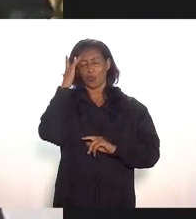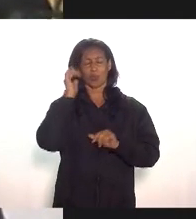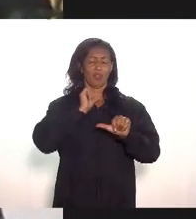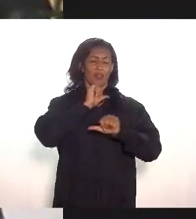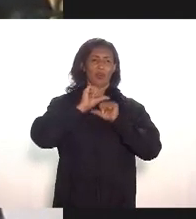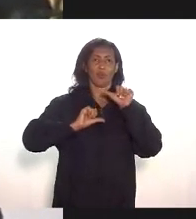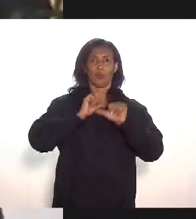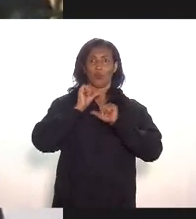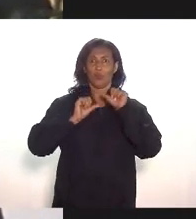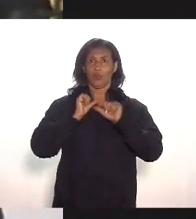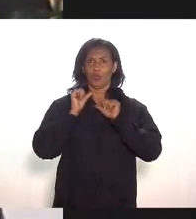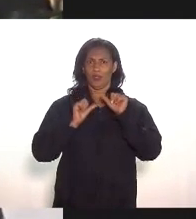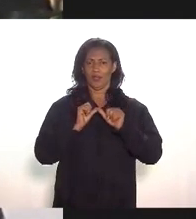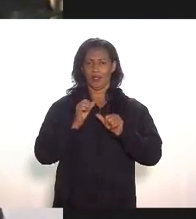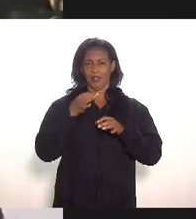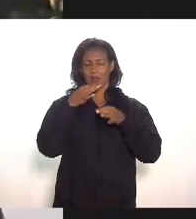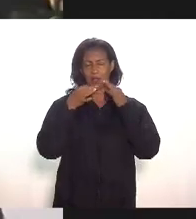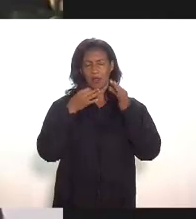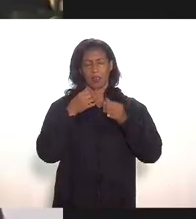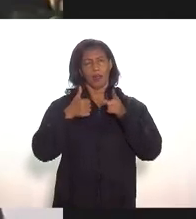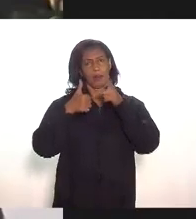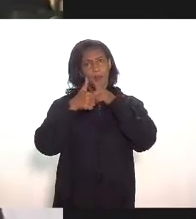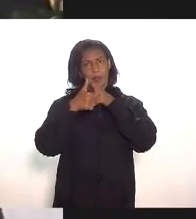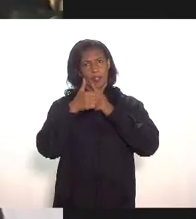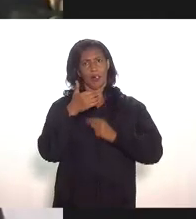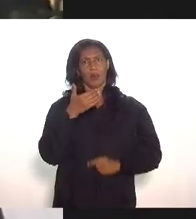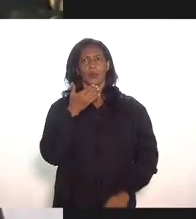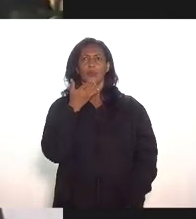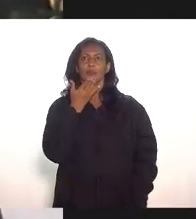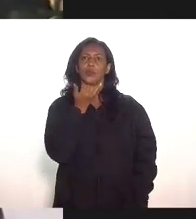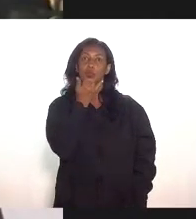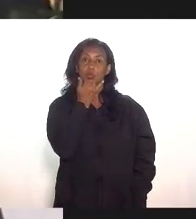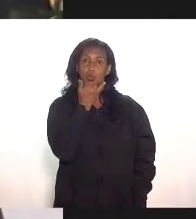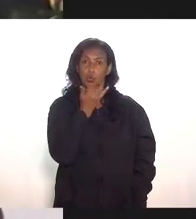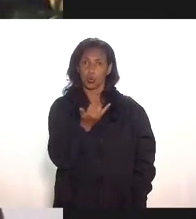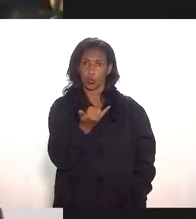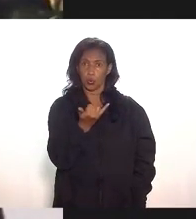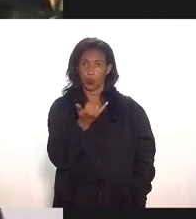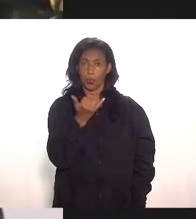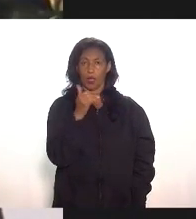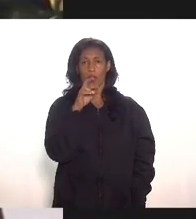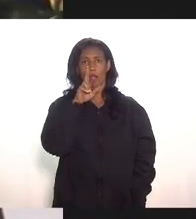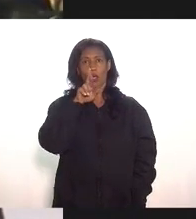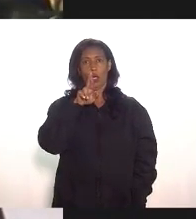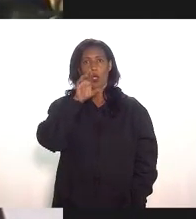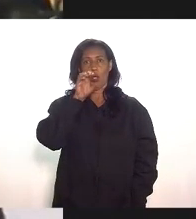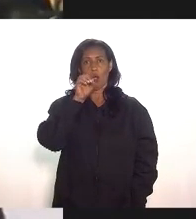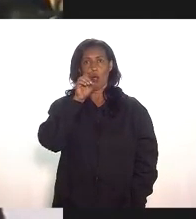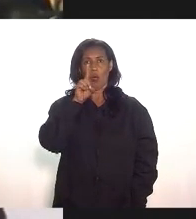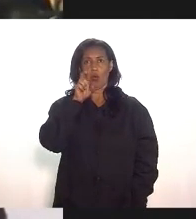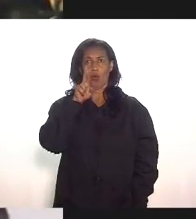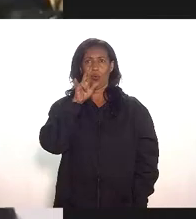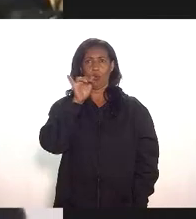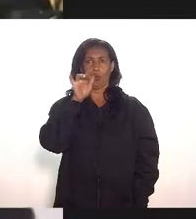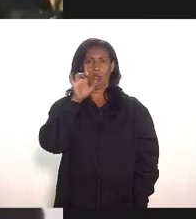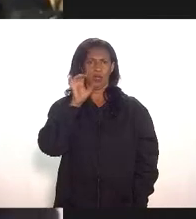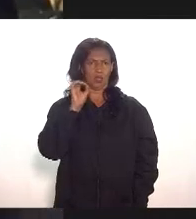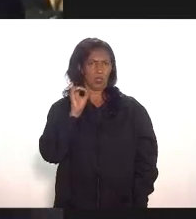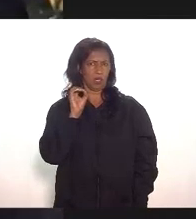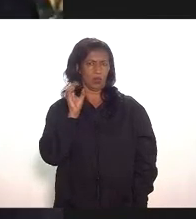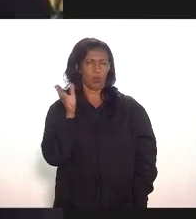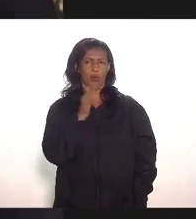falas. Em primeiro lugar, pedir desculpas ao deputado Rodrigo Amorim. Não foi minha intenção agredi-lo